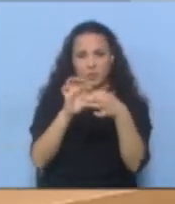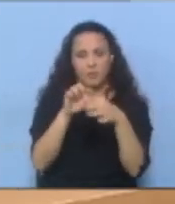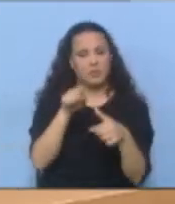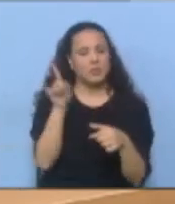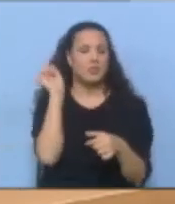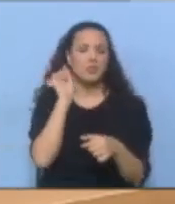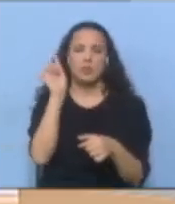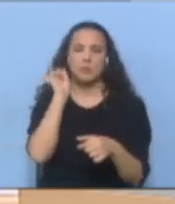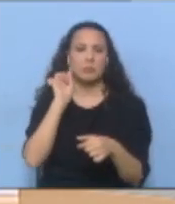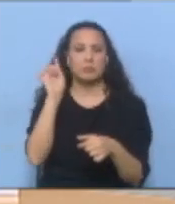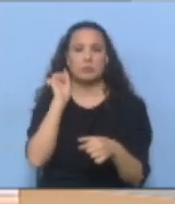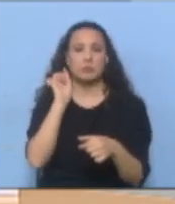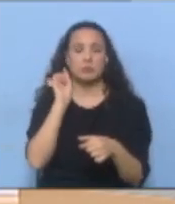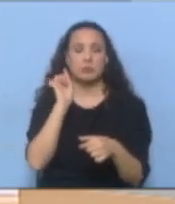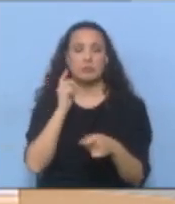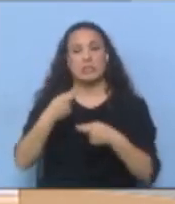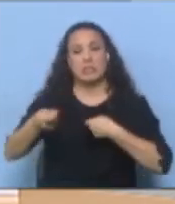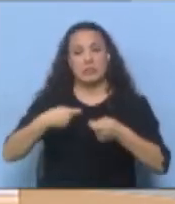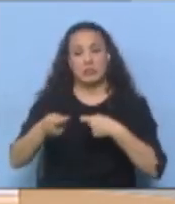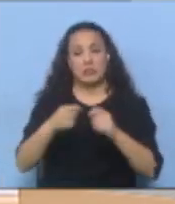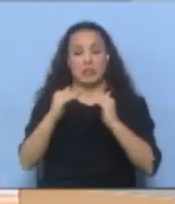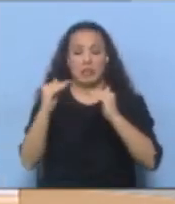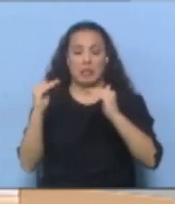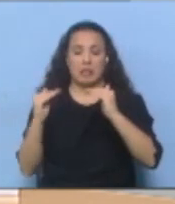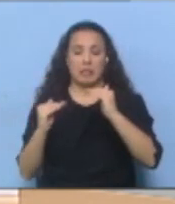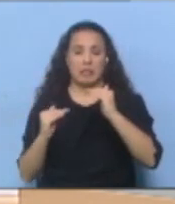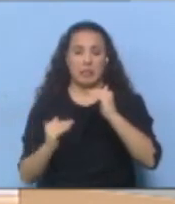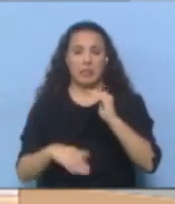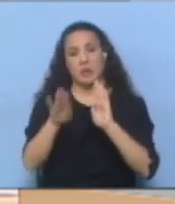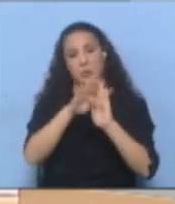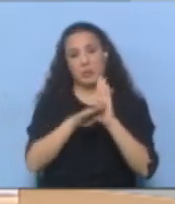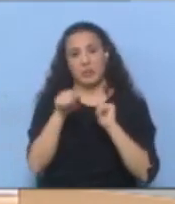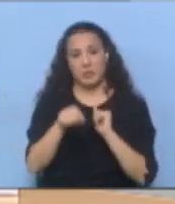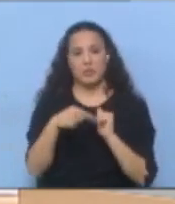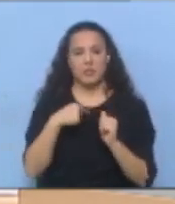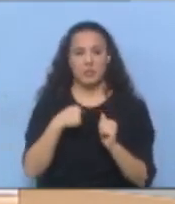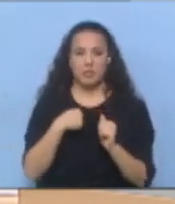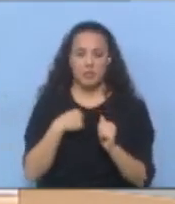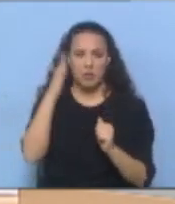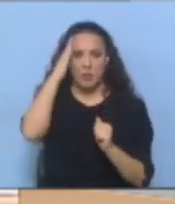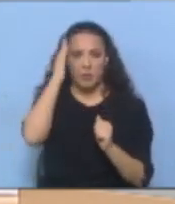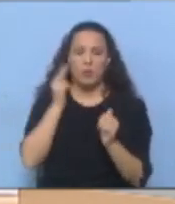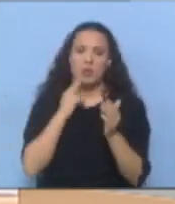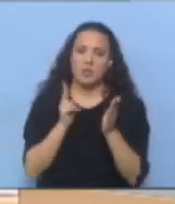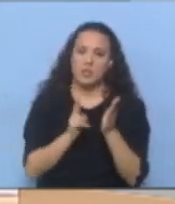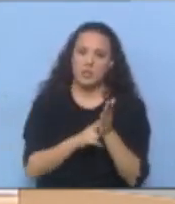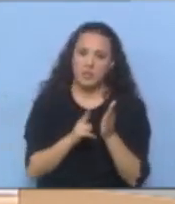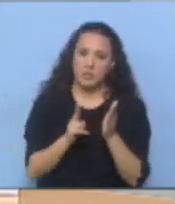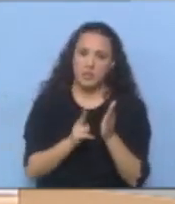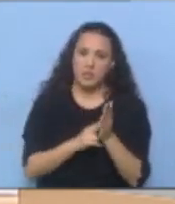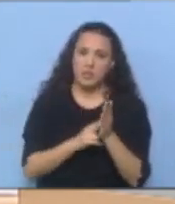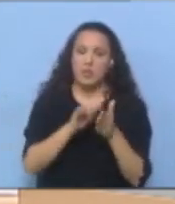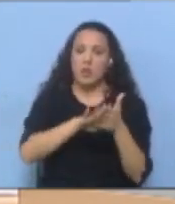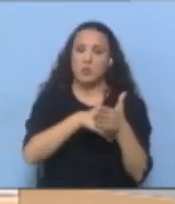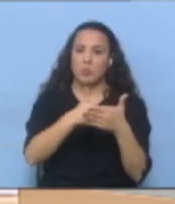E correndo o risco de vender menos, focamos essa dimensão aqui neste programa também, não é? Porque acredito que seja uma preocupação do Plano Nacional de Ética no